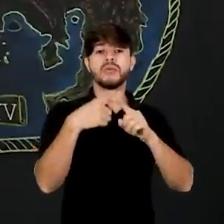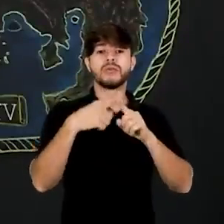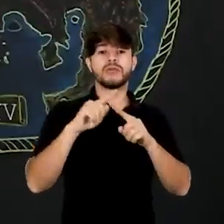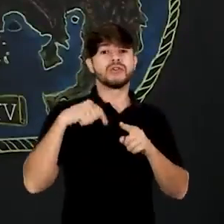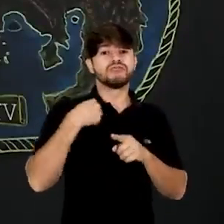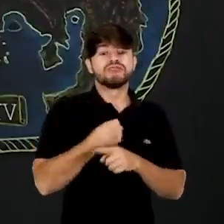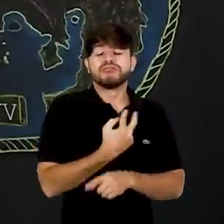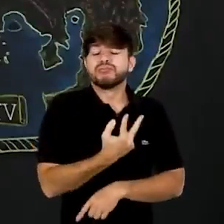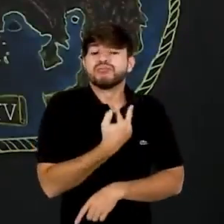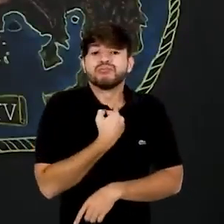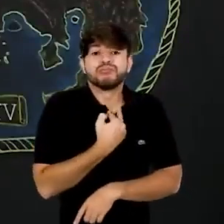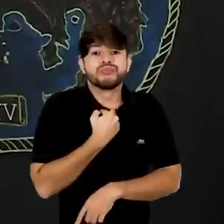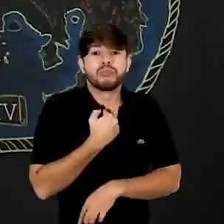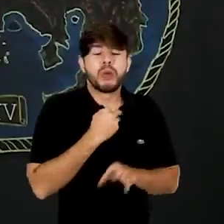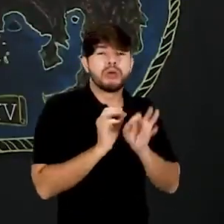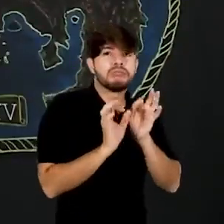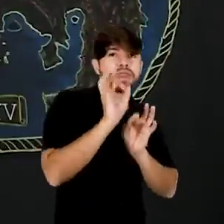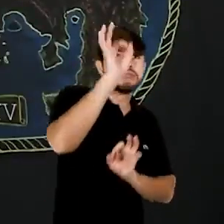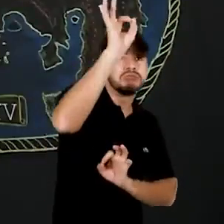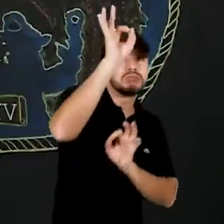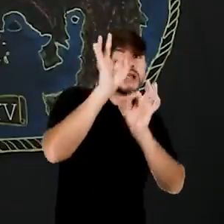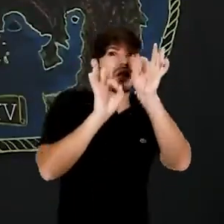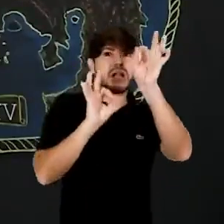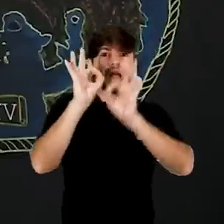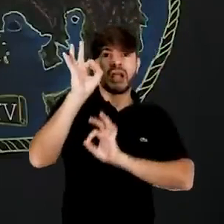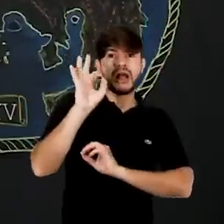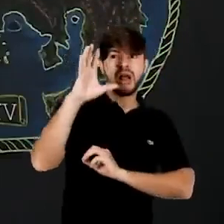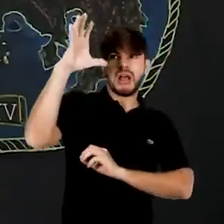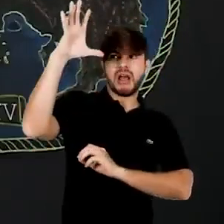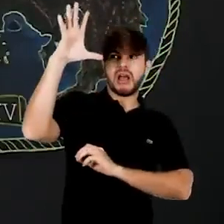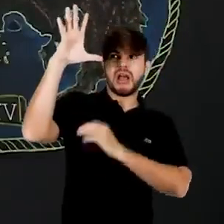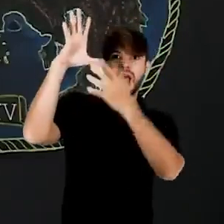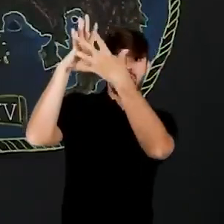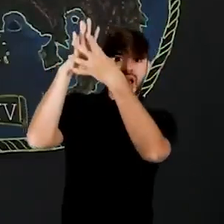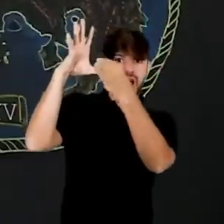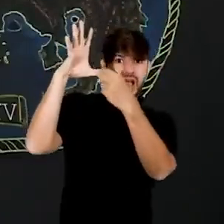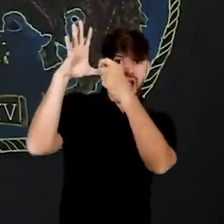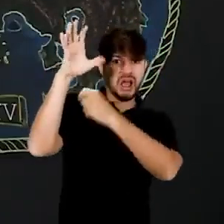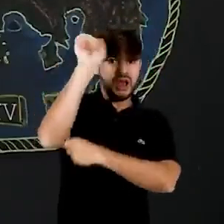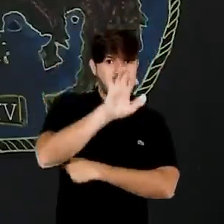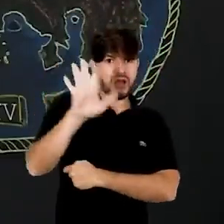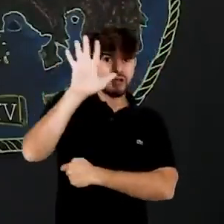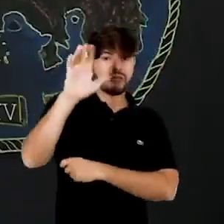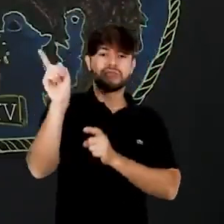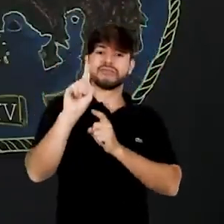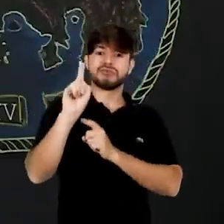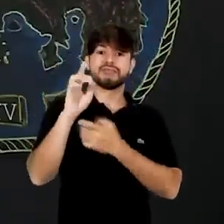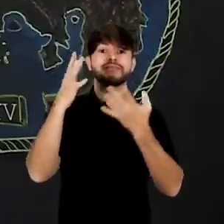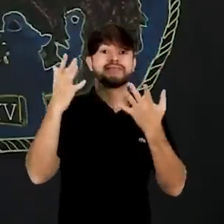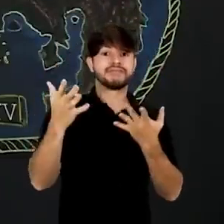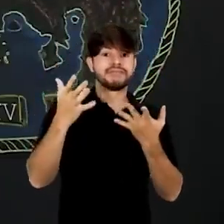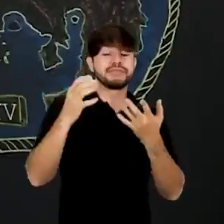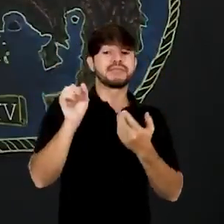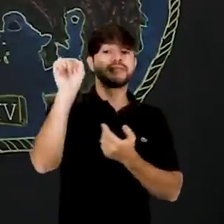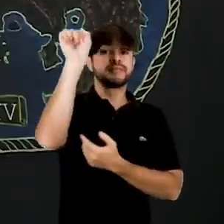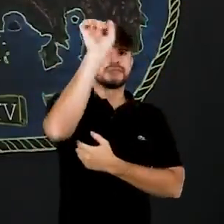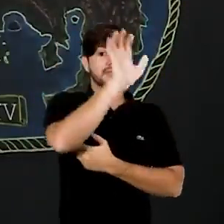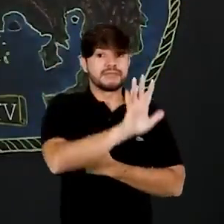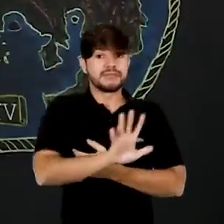gente não pode medir o mundo com a regra do europeu. Essa é a ideia de eurocentrismo. É quando você